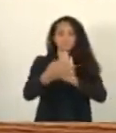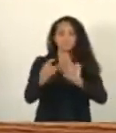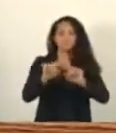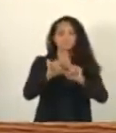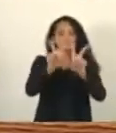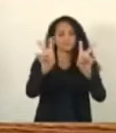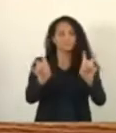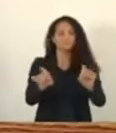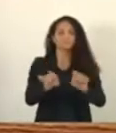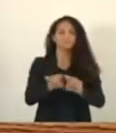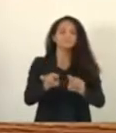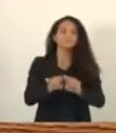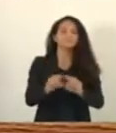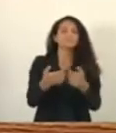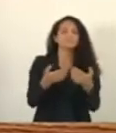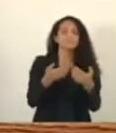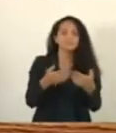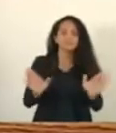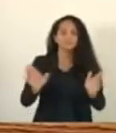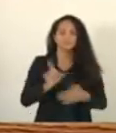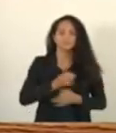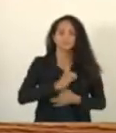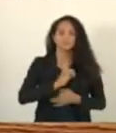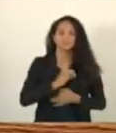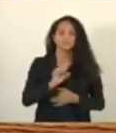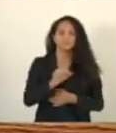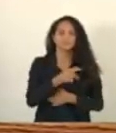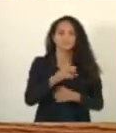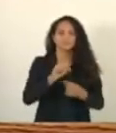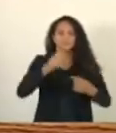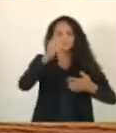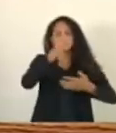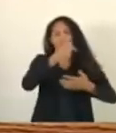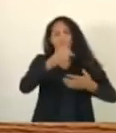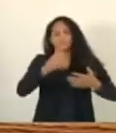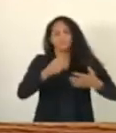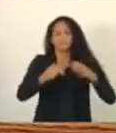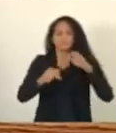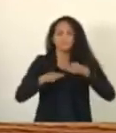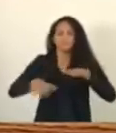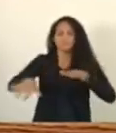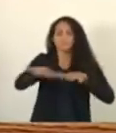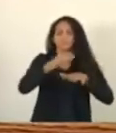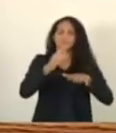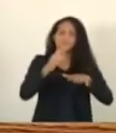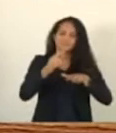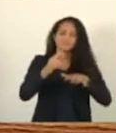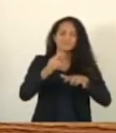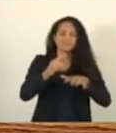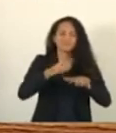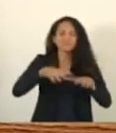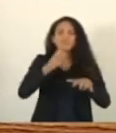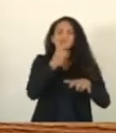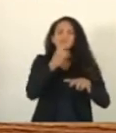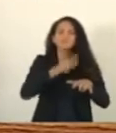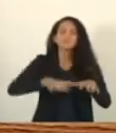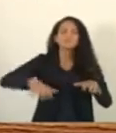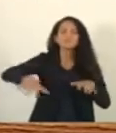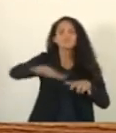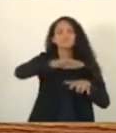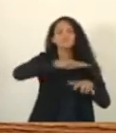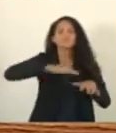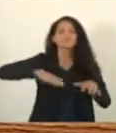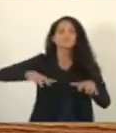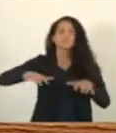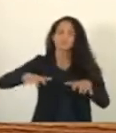relação à reabertura das delegacias de São Pedro, Maruípe, Centro de Vitória, Jucutuquara e São Torquato,